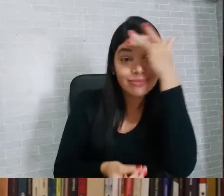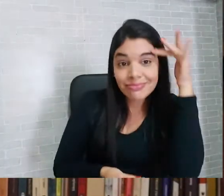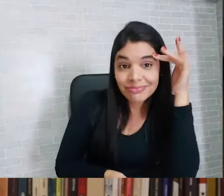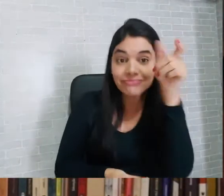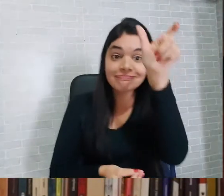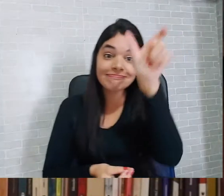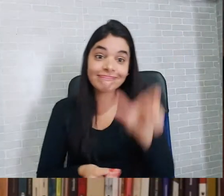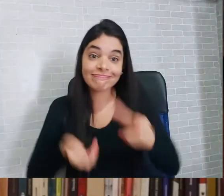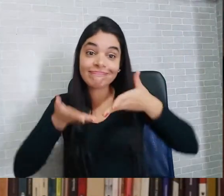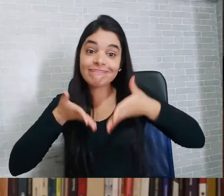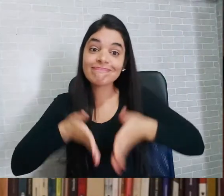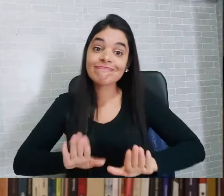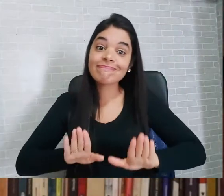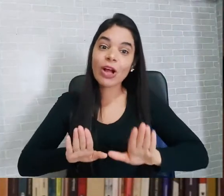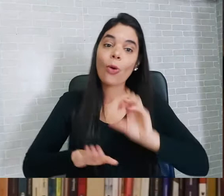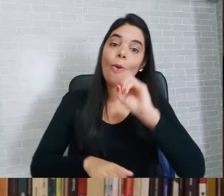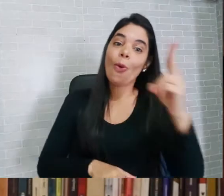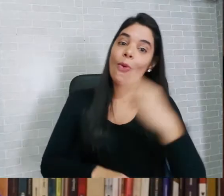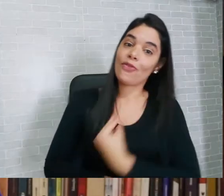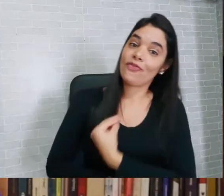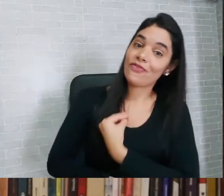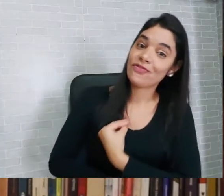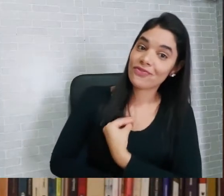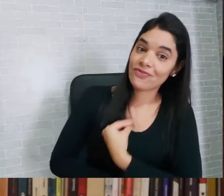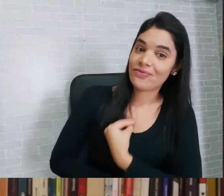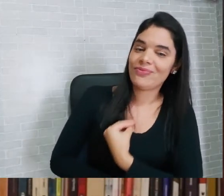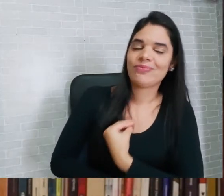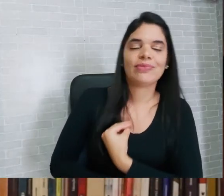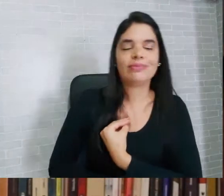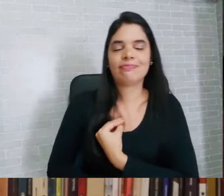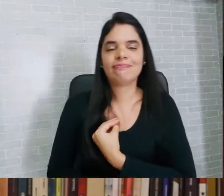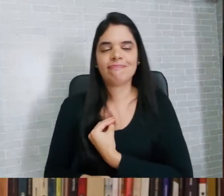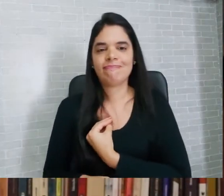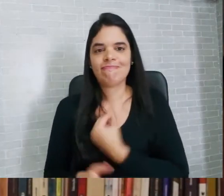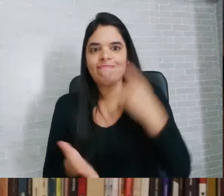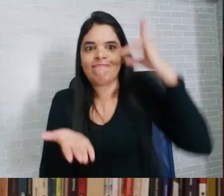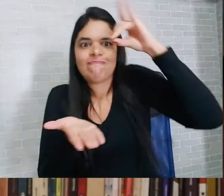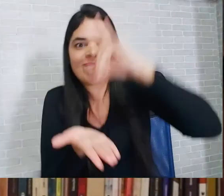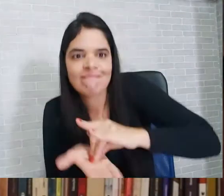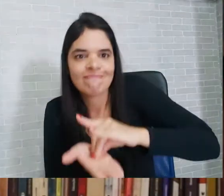só pela questão da vivência ou pela questão